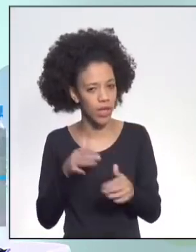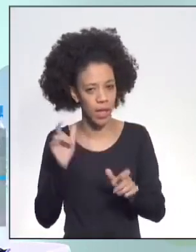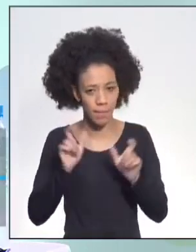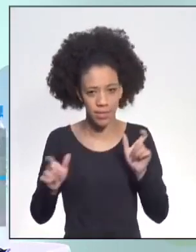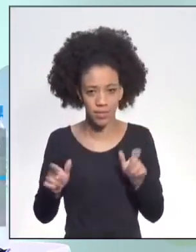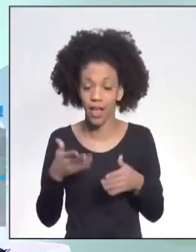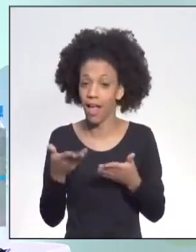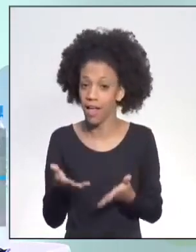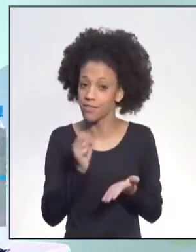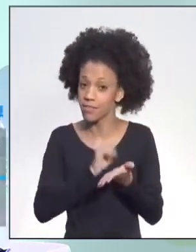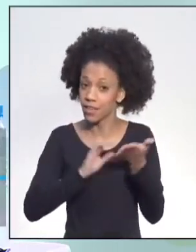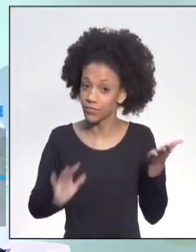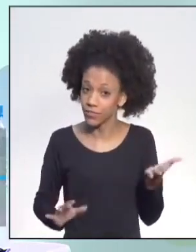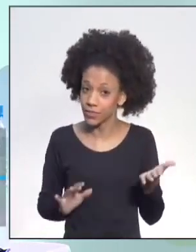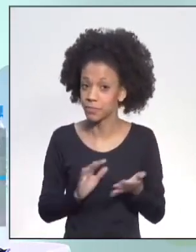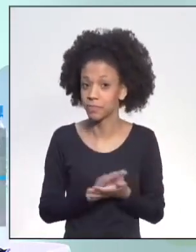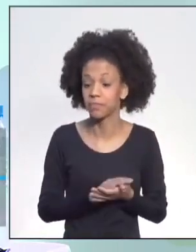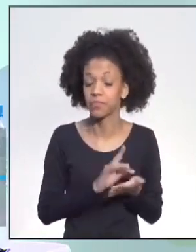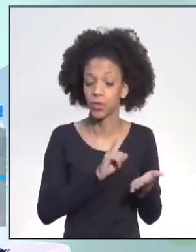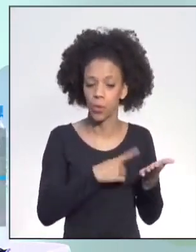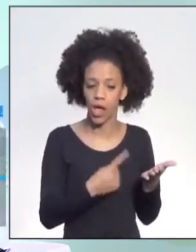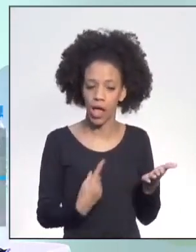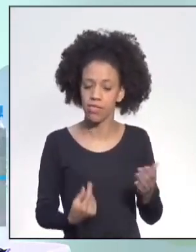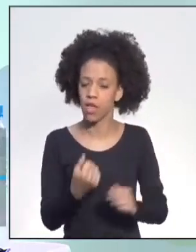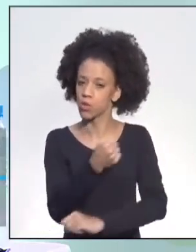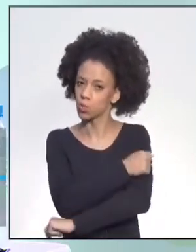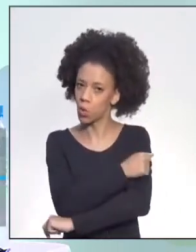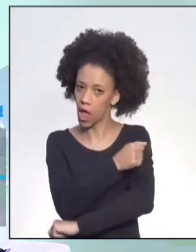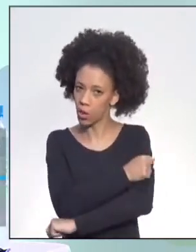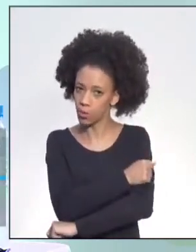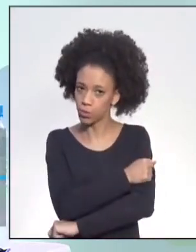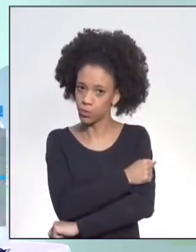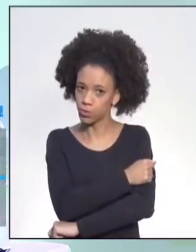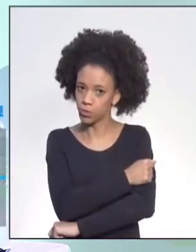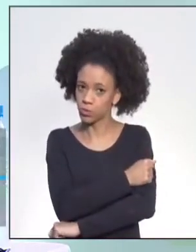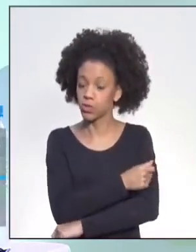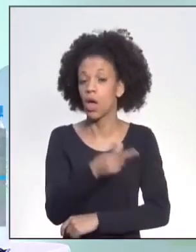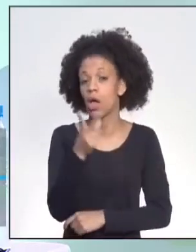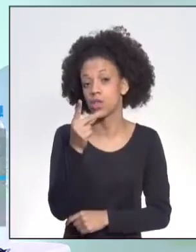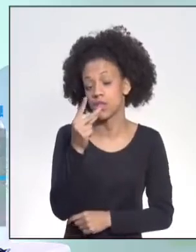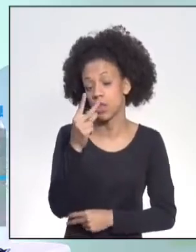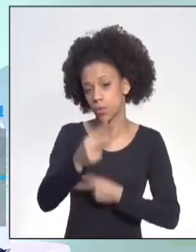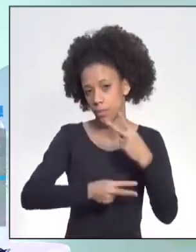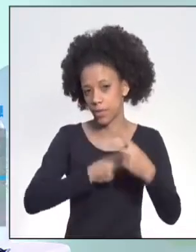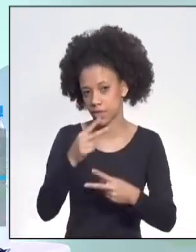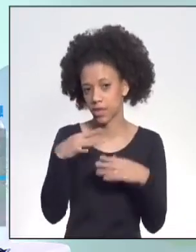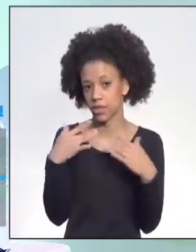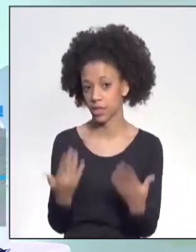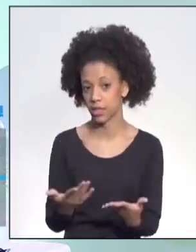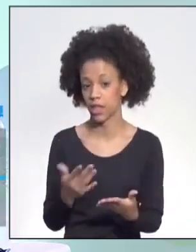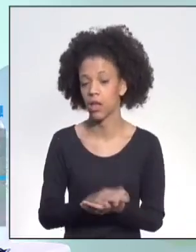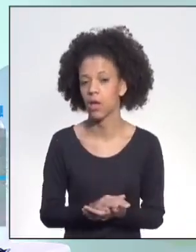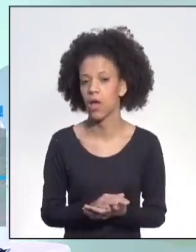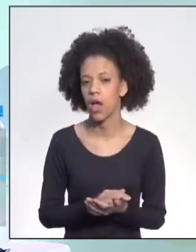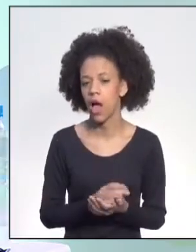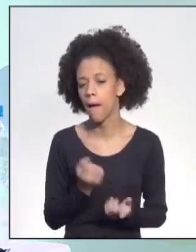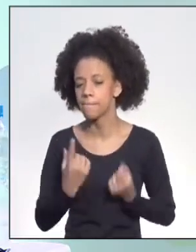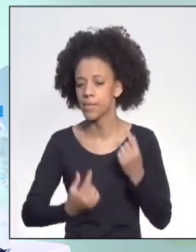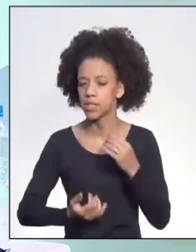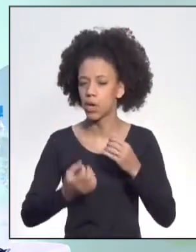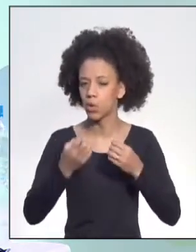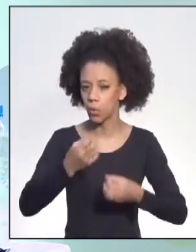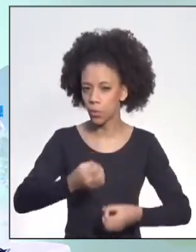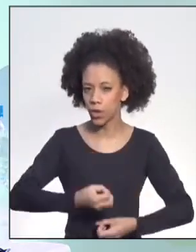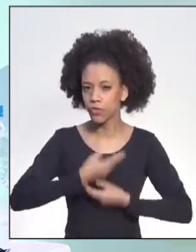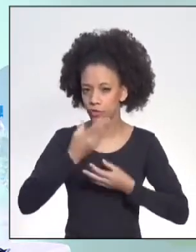Essa atividade ela foi retirada do caderno do aluno do segundo bimestre. Então, eu vou passar mais algumas informações para vocês.